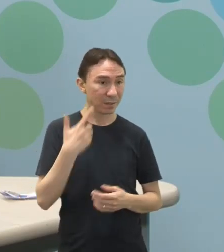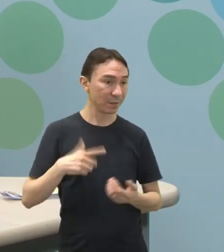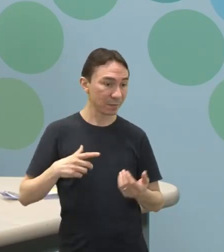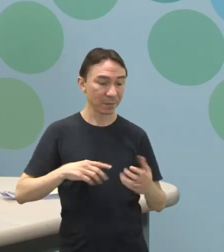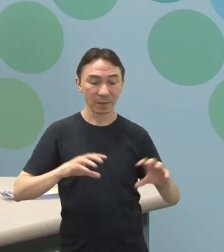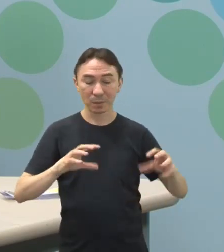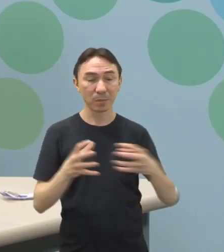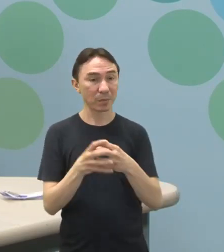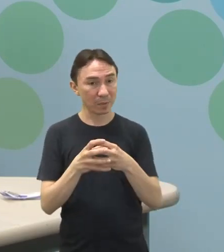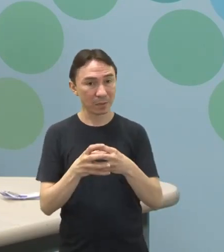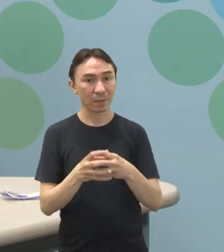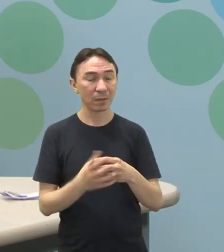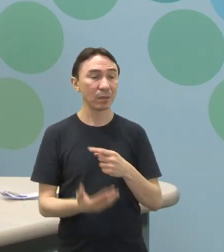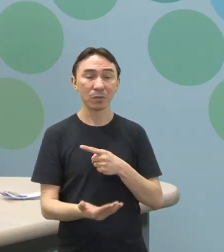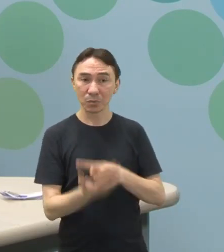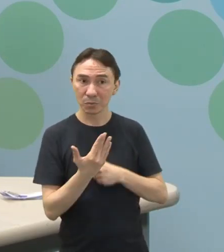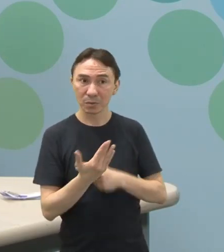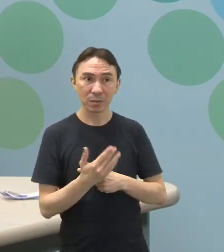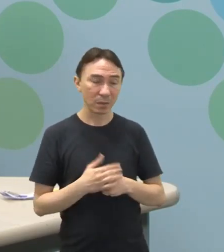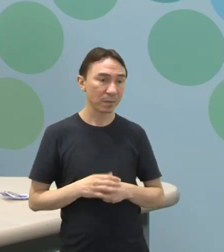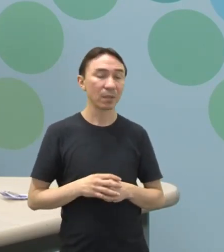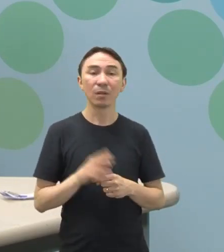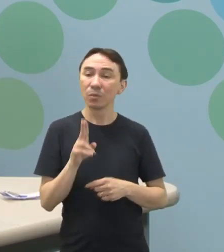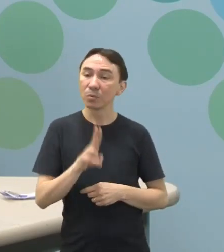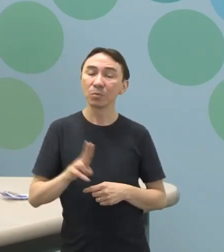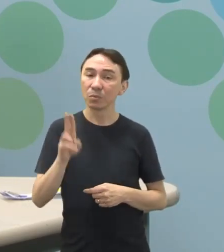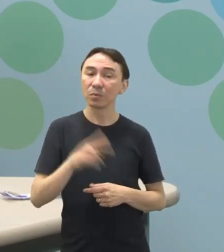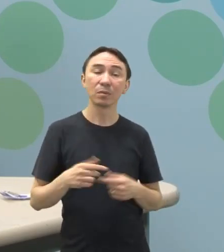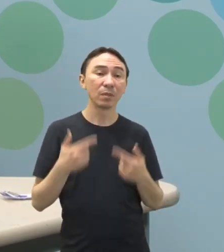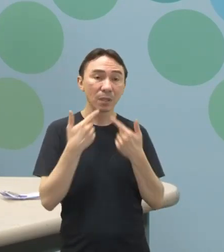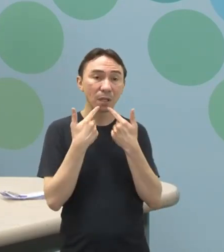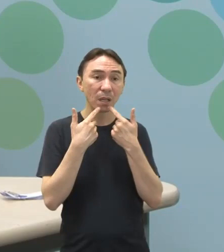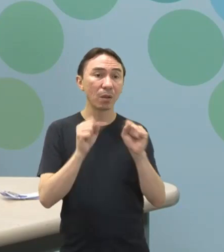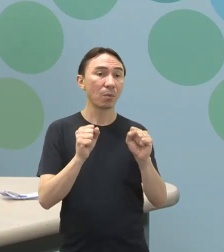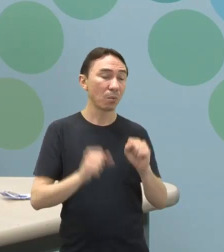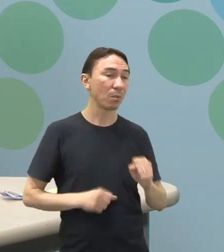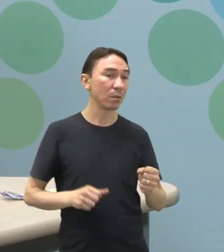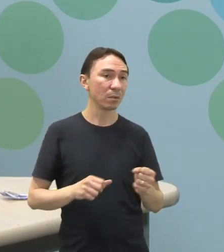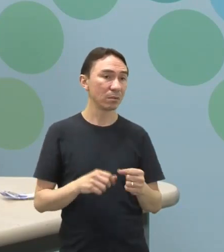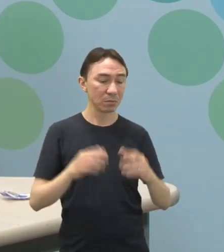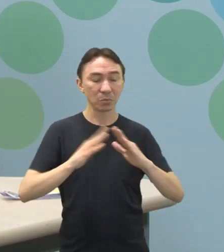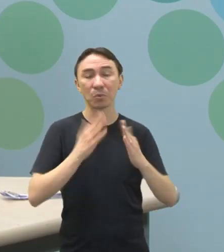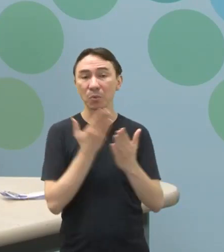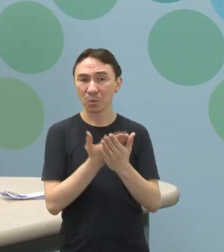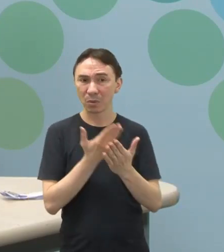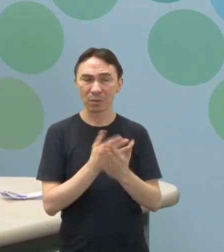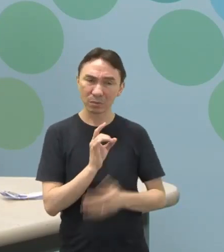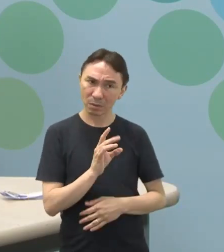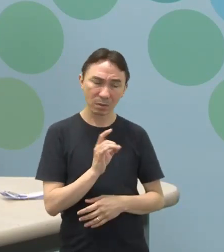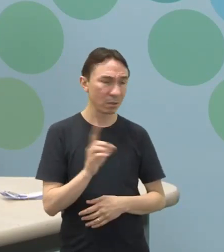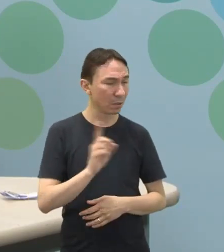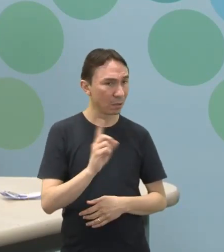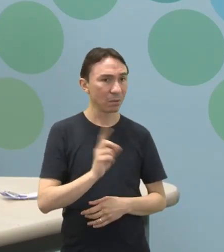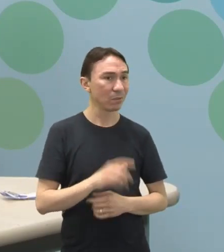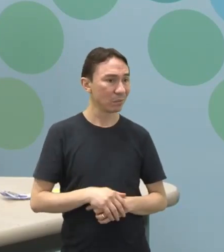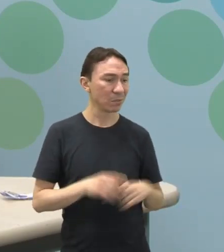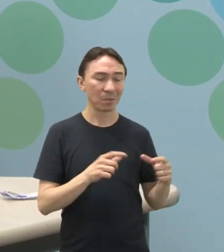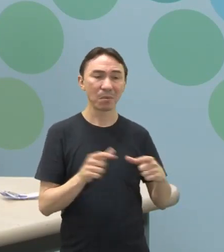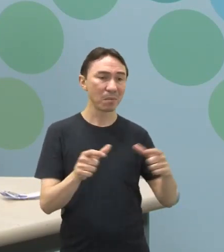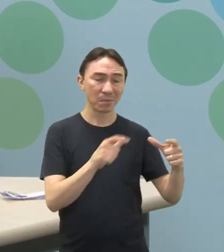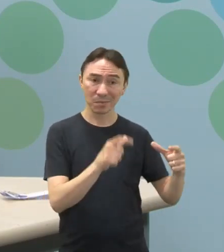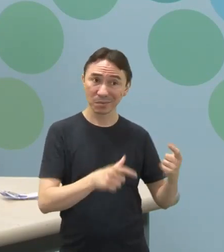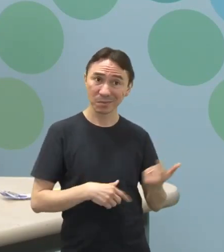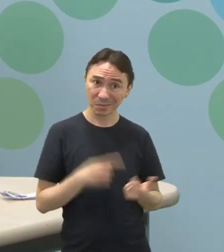não somente na escola mas em todo o lugar novamente aí a necessidade da comunicação né assim o